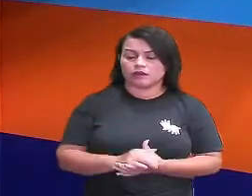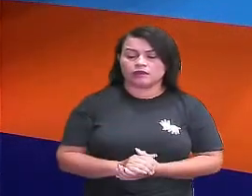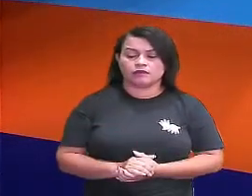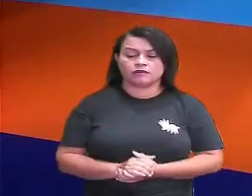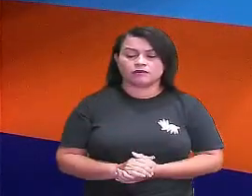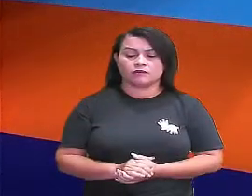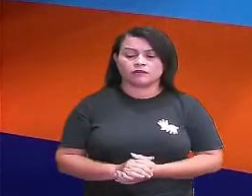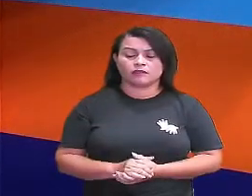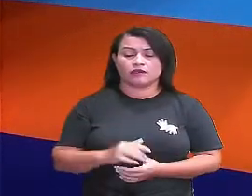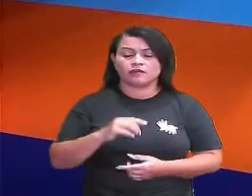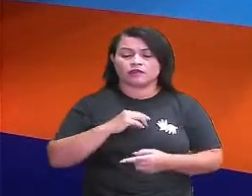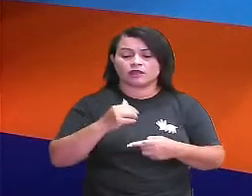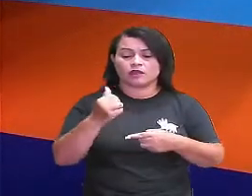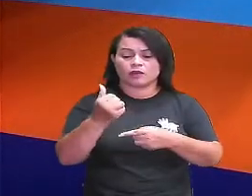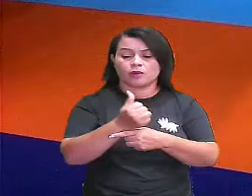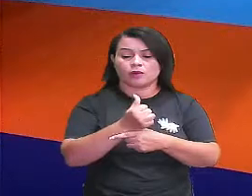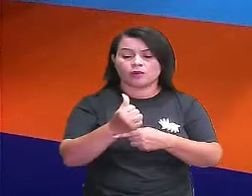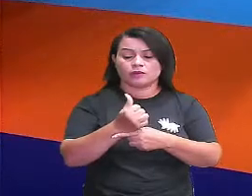vou ter